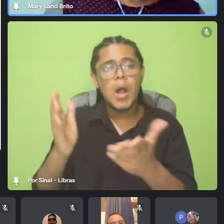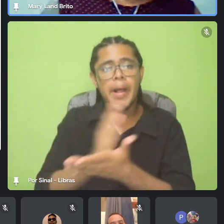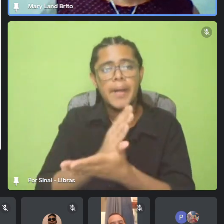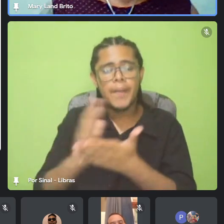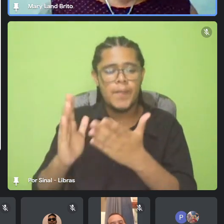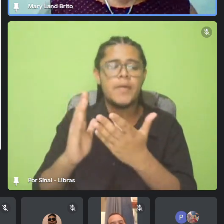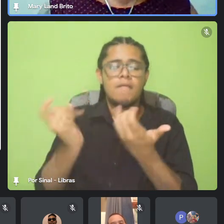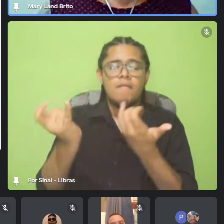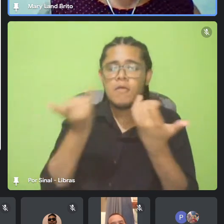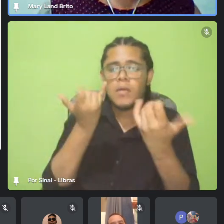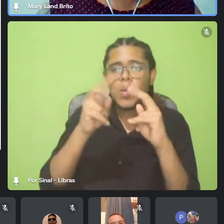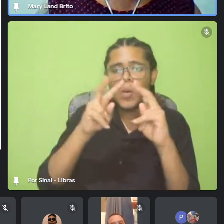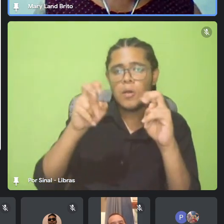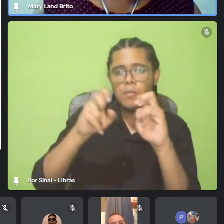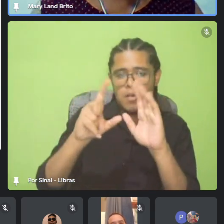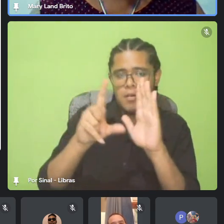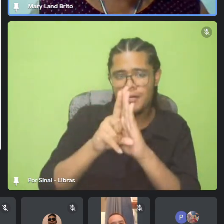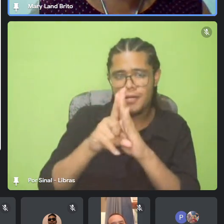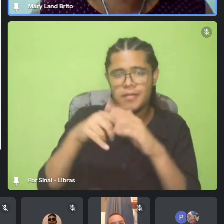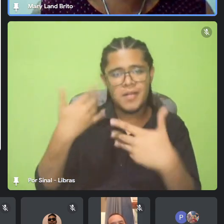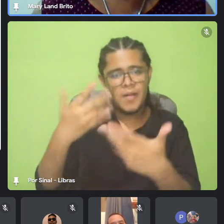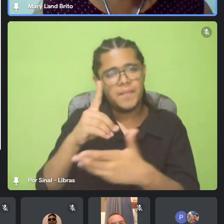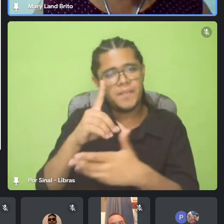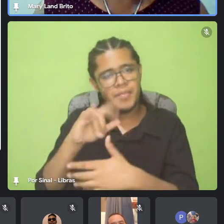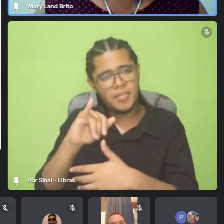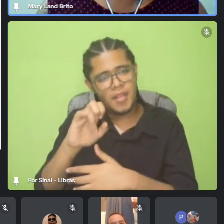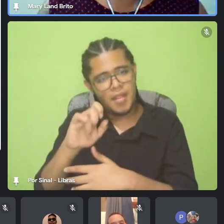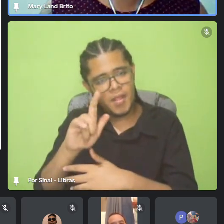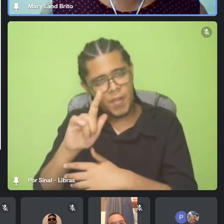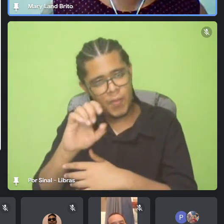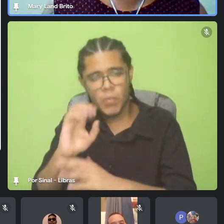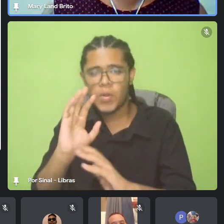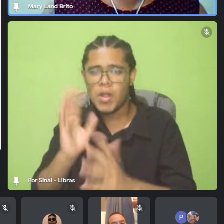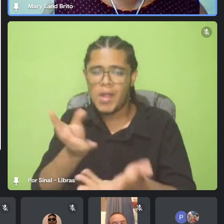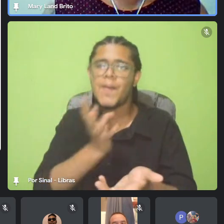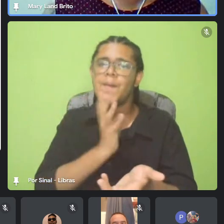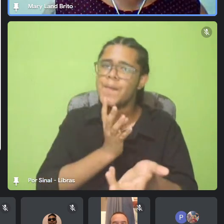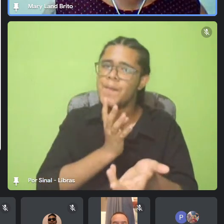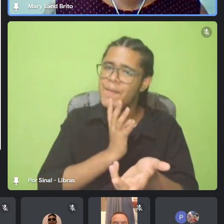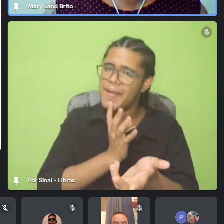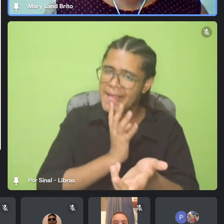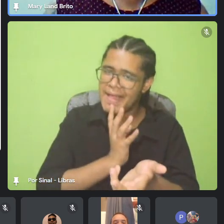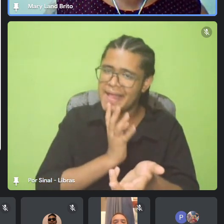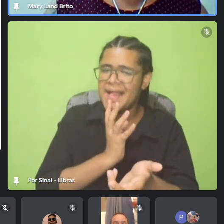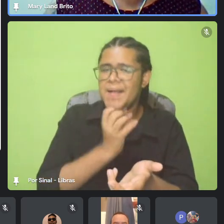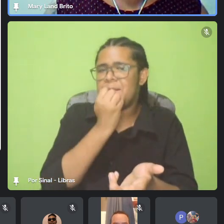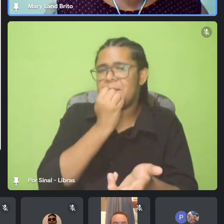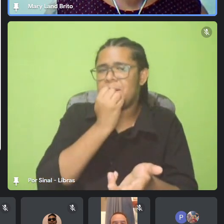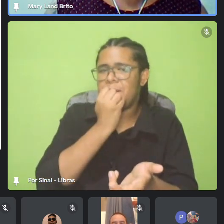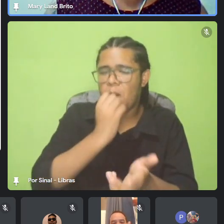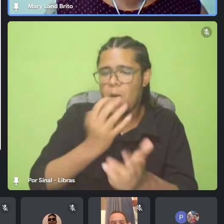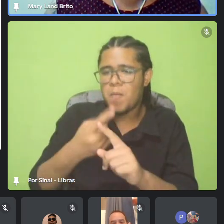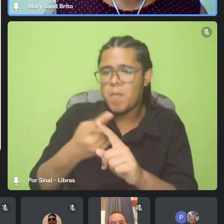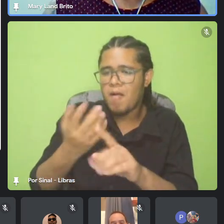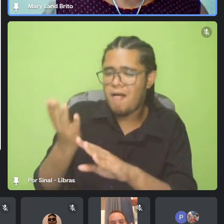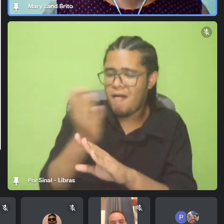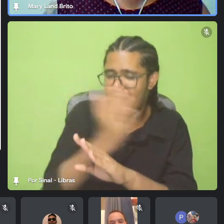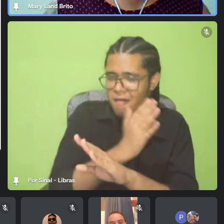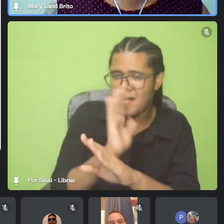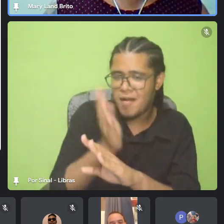Então, o Diego que já conhece essa apresentação, já esteve aí em outro momento, é bom para revisar, às vezes, num outro momento, com outra